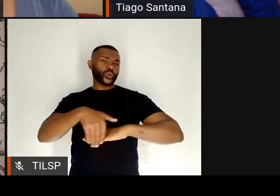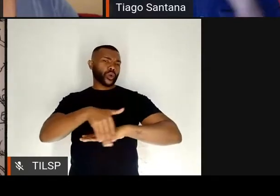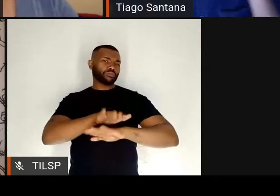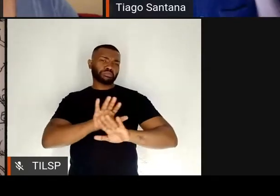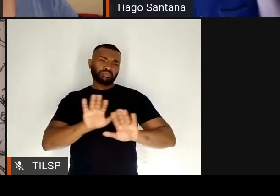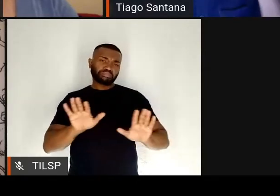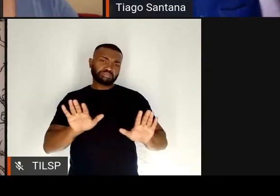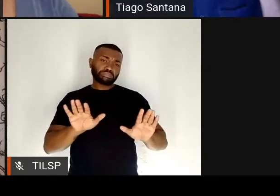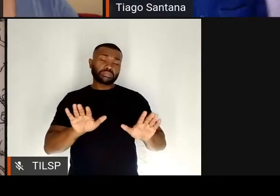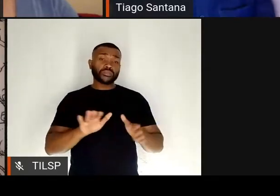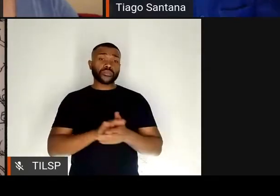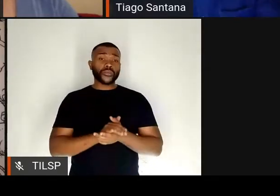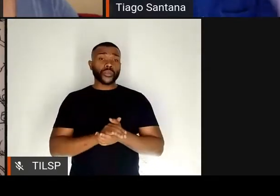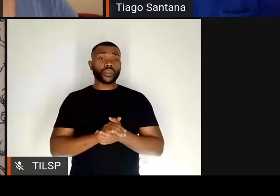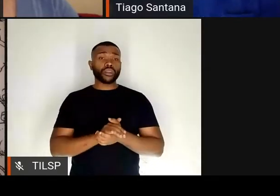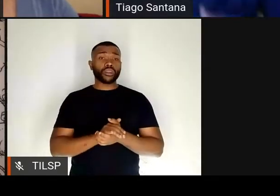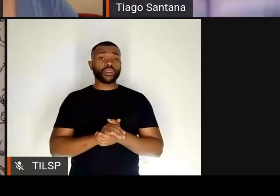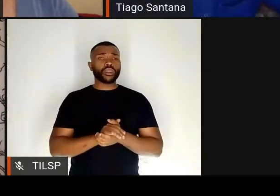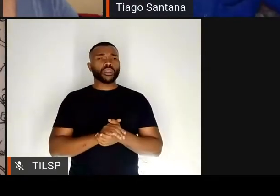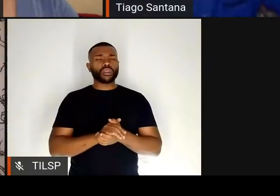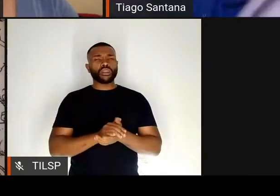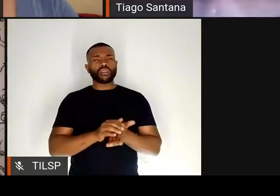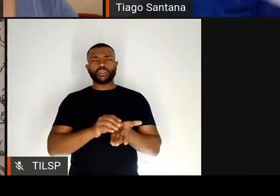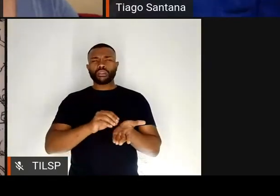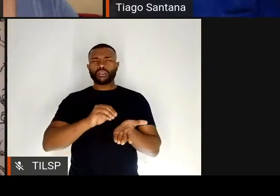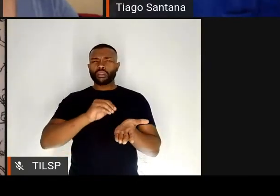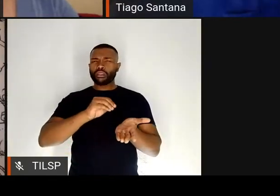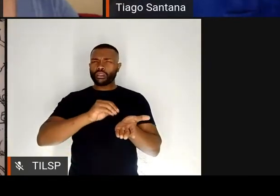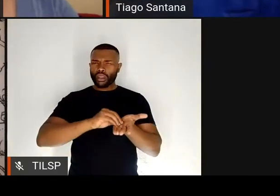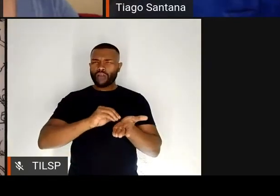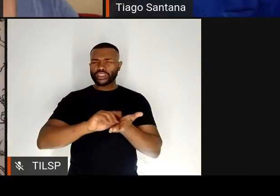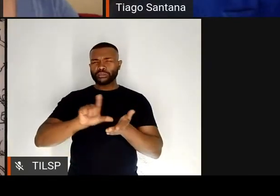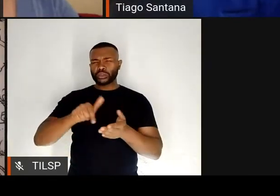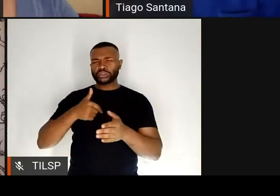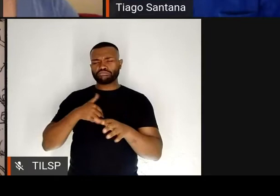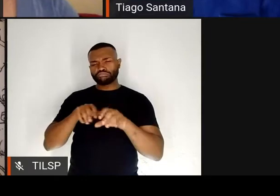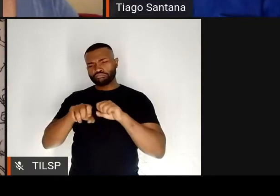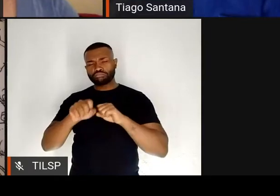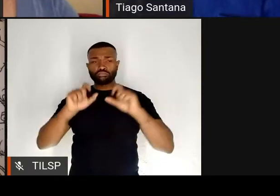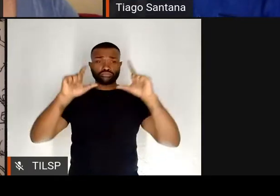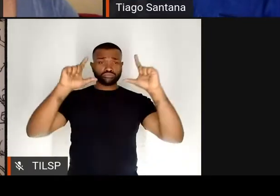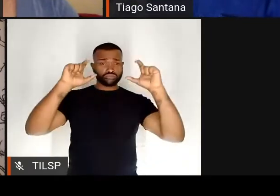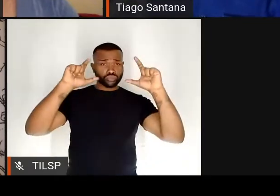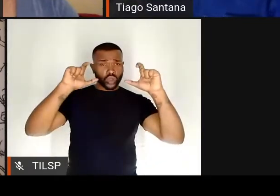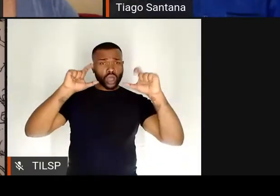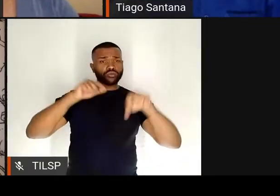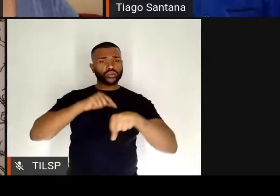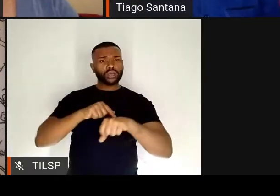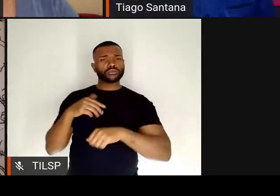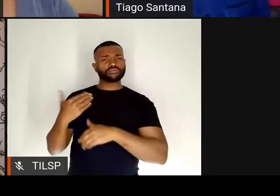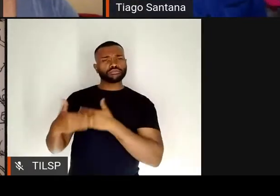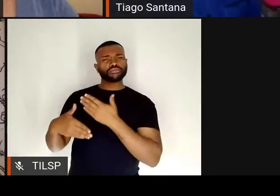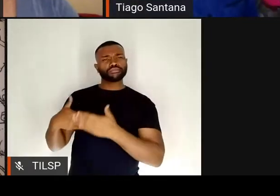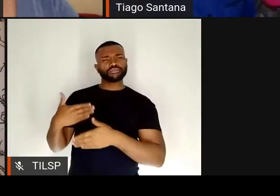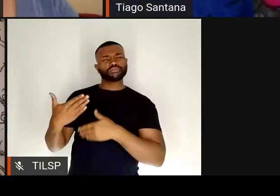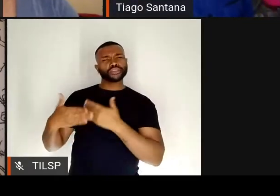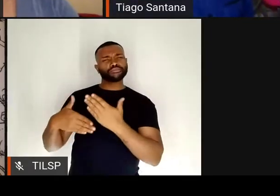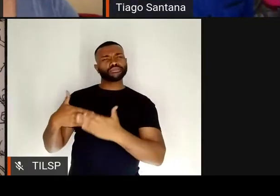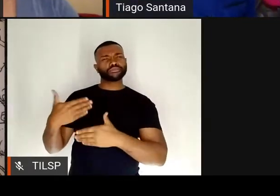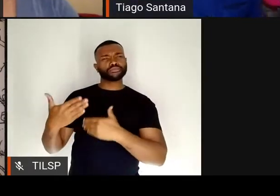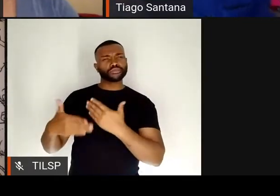E a gente tinha aí uma lacuna, né? Eu me tornei fotógrafo, enfim, o tempo passou,